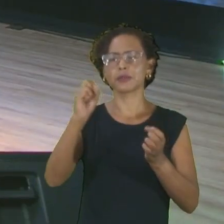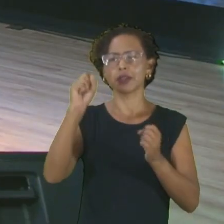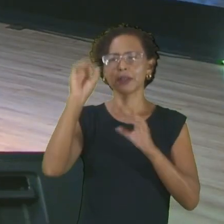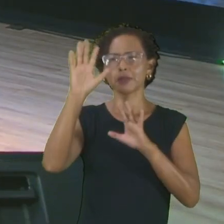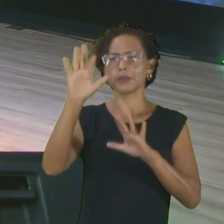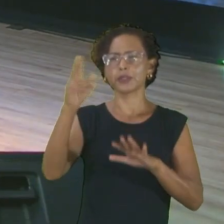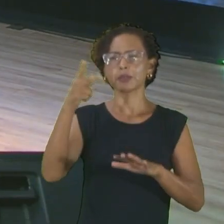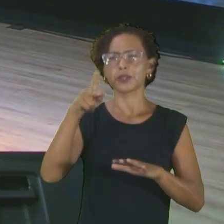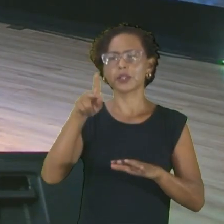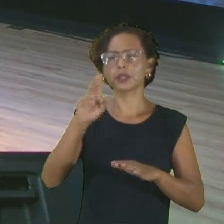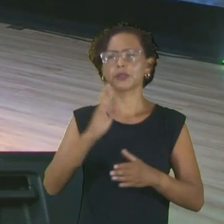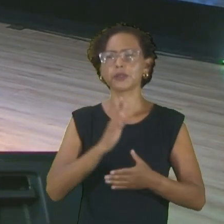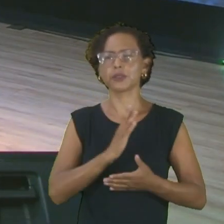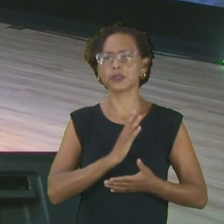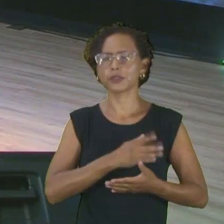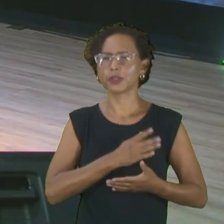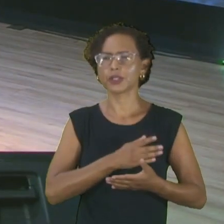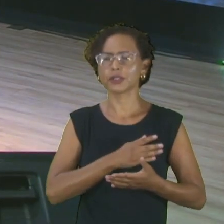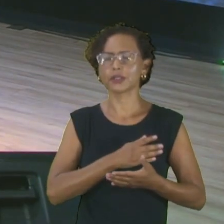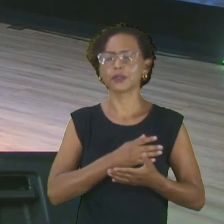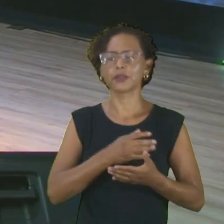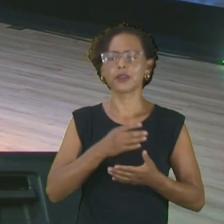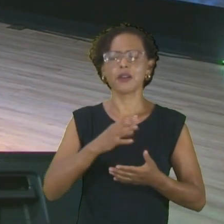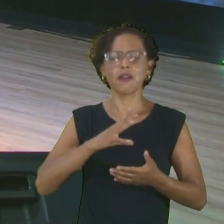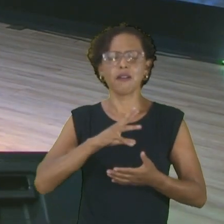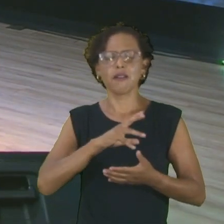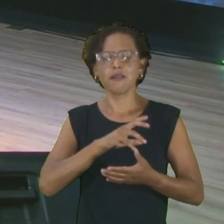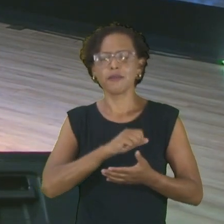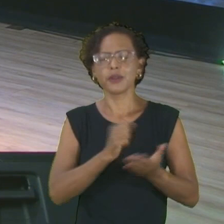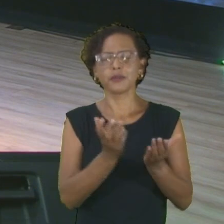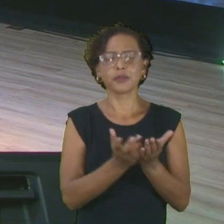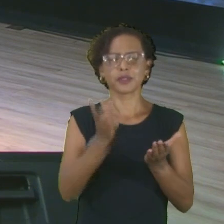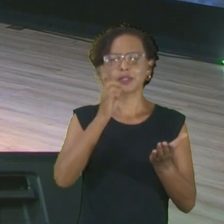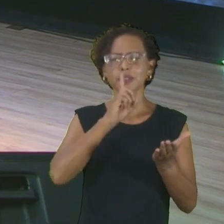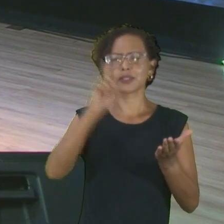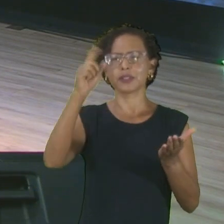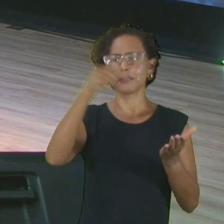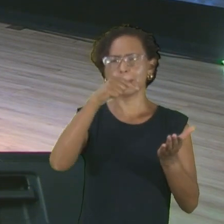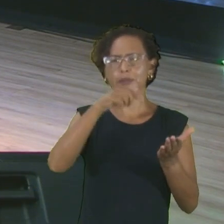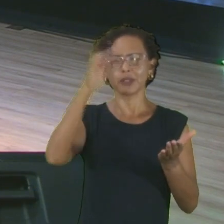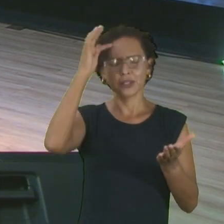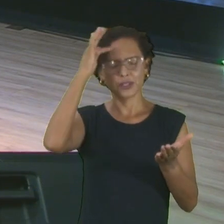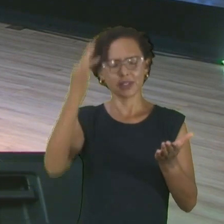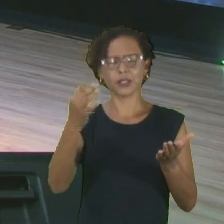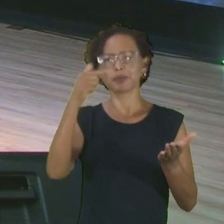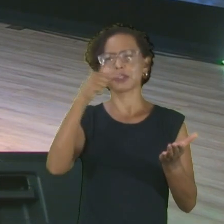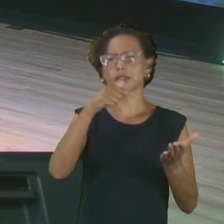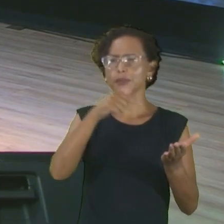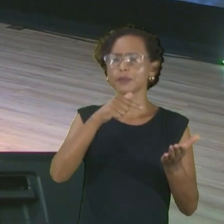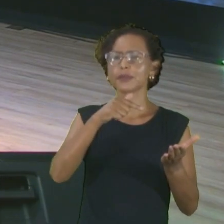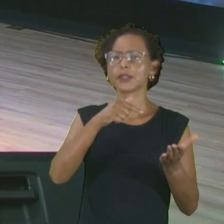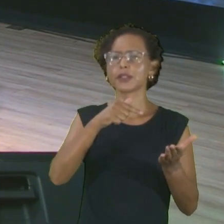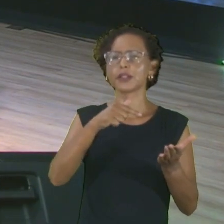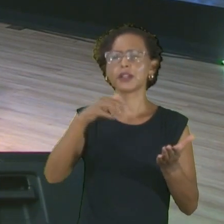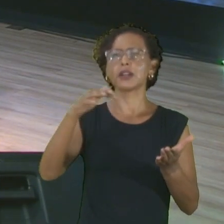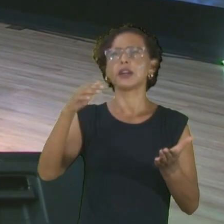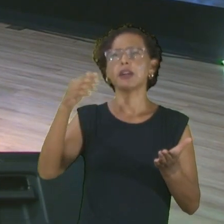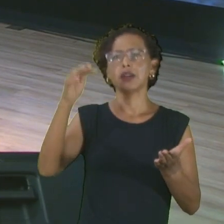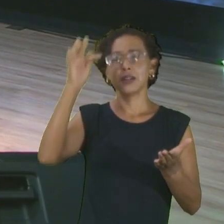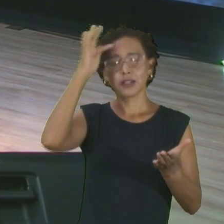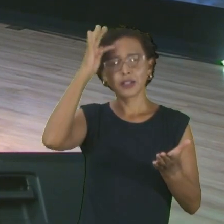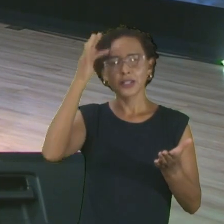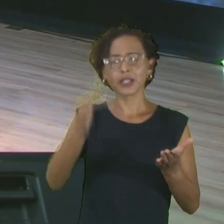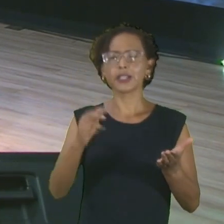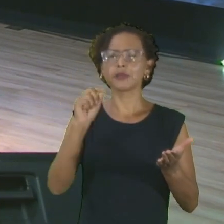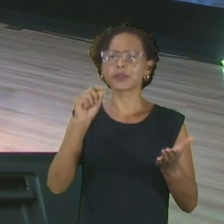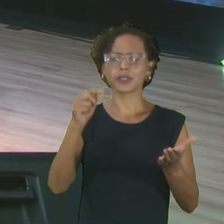coração. Amamos a Bíblia, honramos a Bíblia, cremos na Bíblia, cremos que a palavra do Senhor